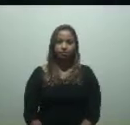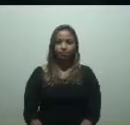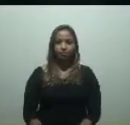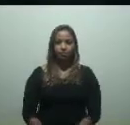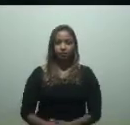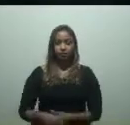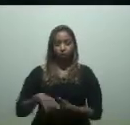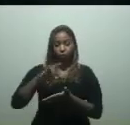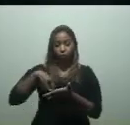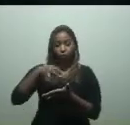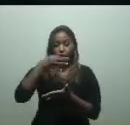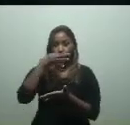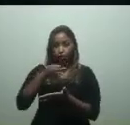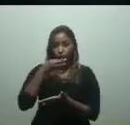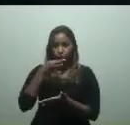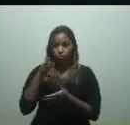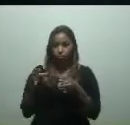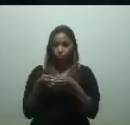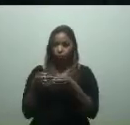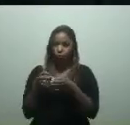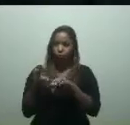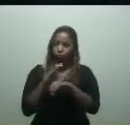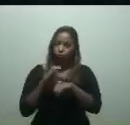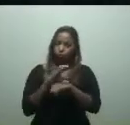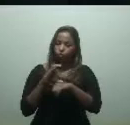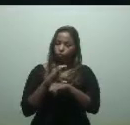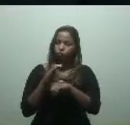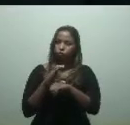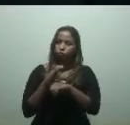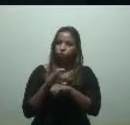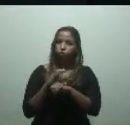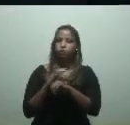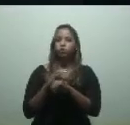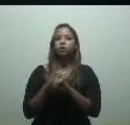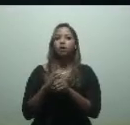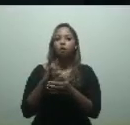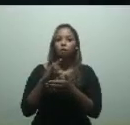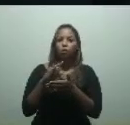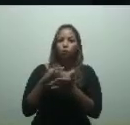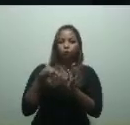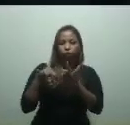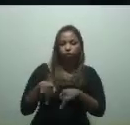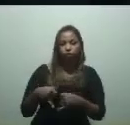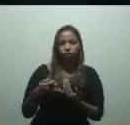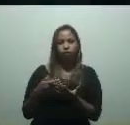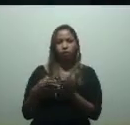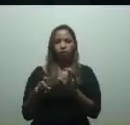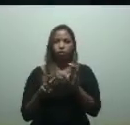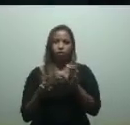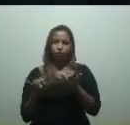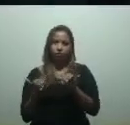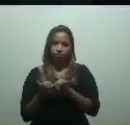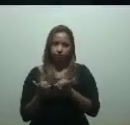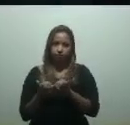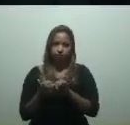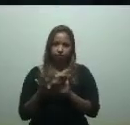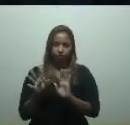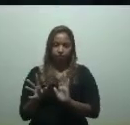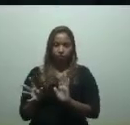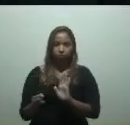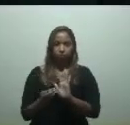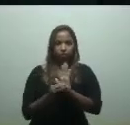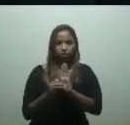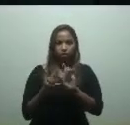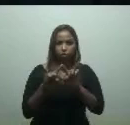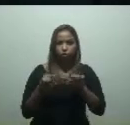Parecer da Comissão de Constituição, Legislação e Redação Final da Câmara Municipal de Parnamirim, ementa parecer